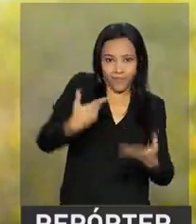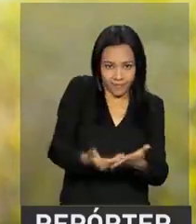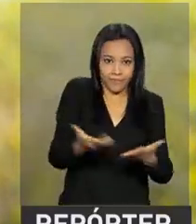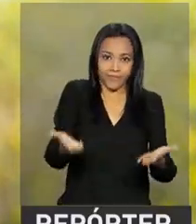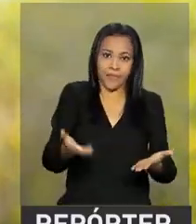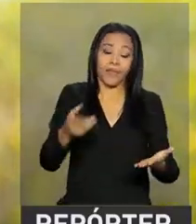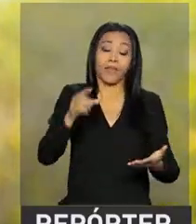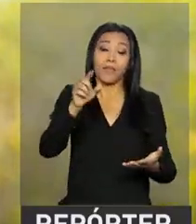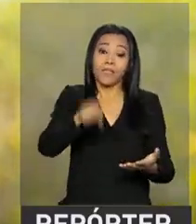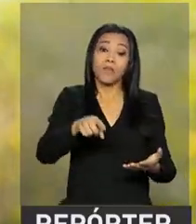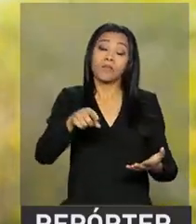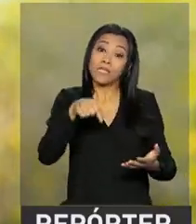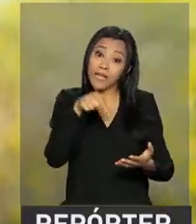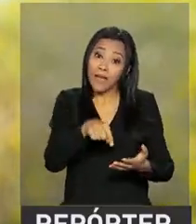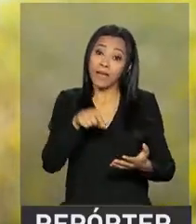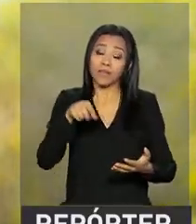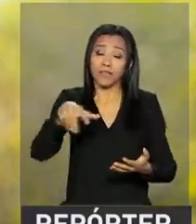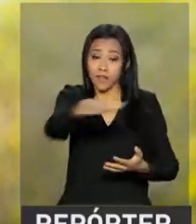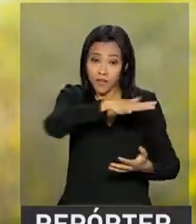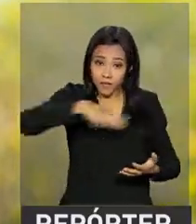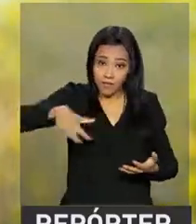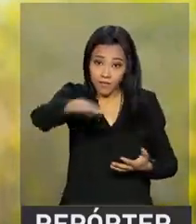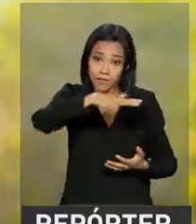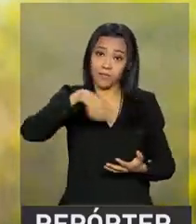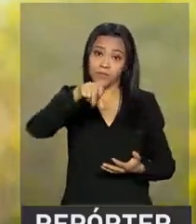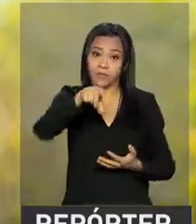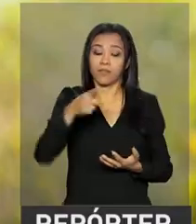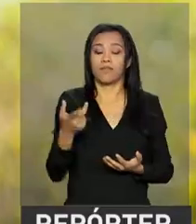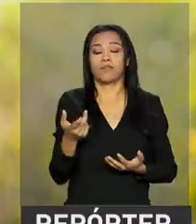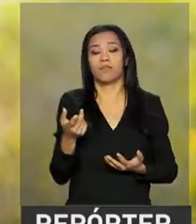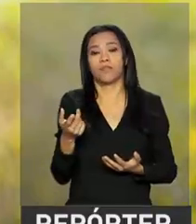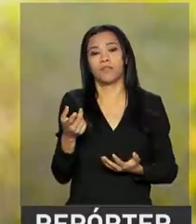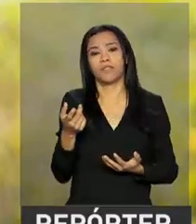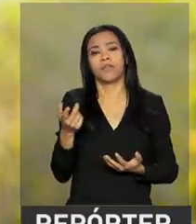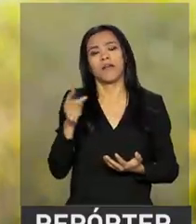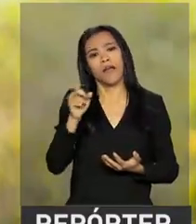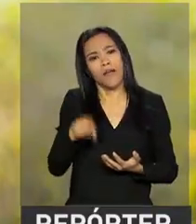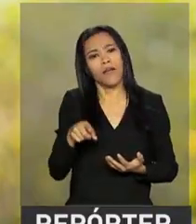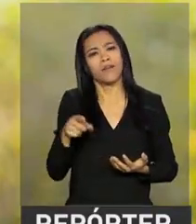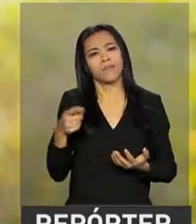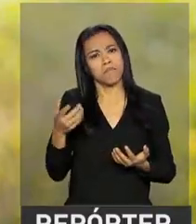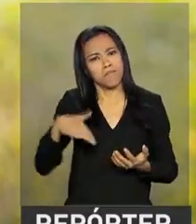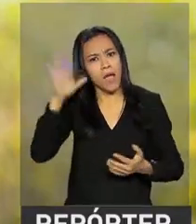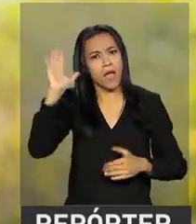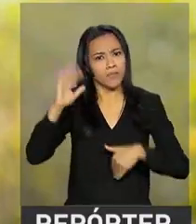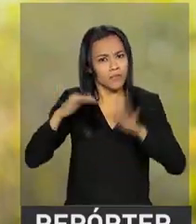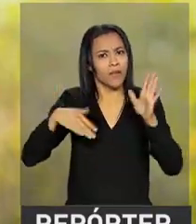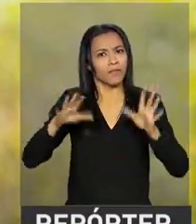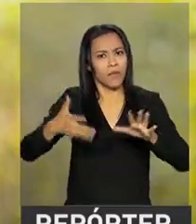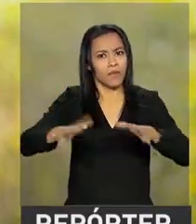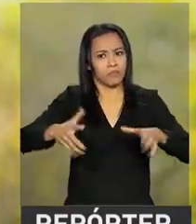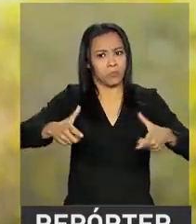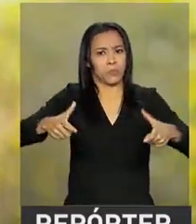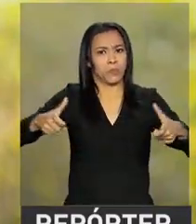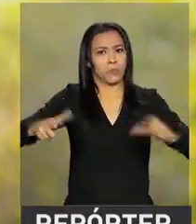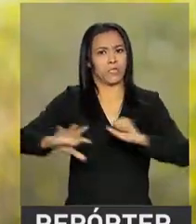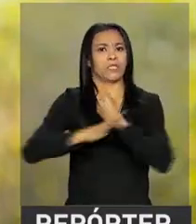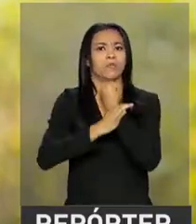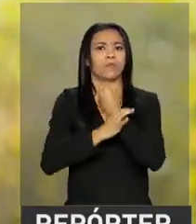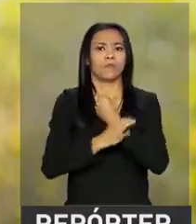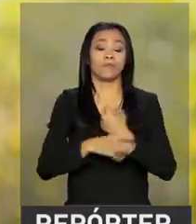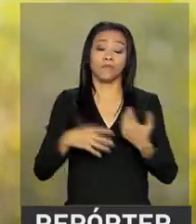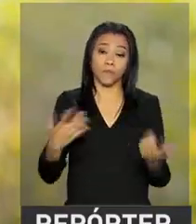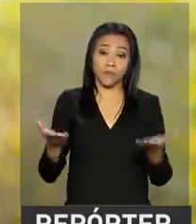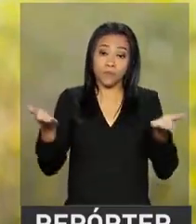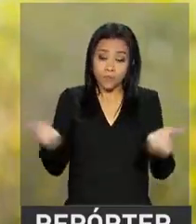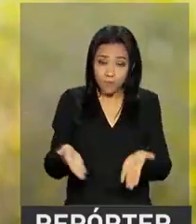os especialistas apontam que é só essa posição ela está cada vez mais se consolidando hoje nas grandes